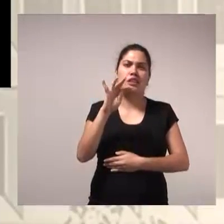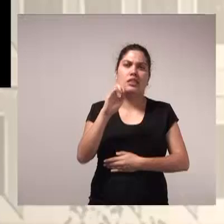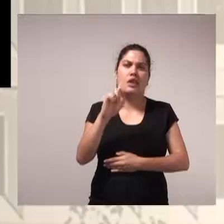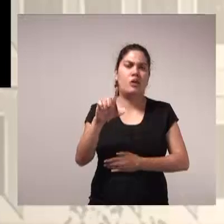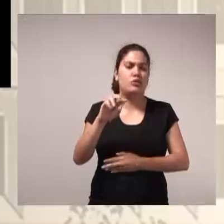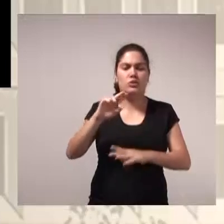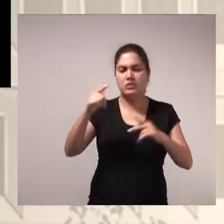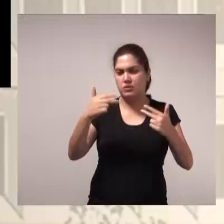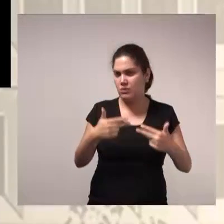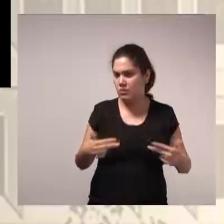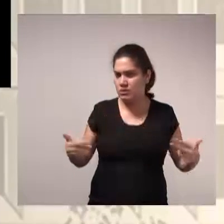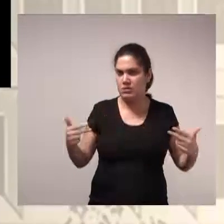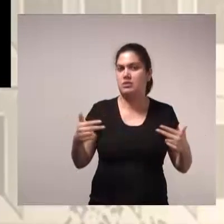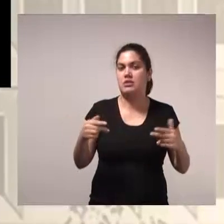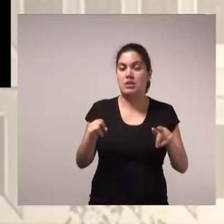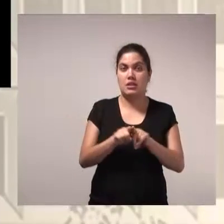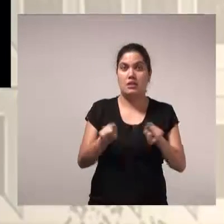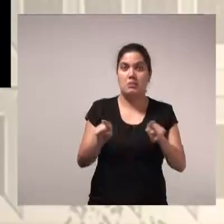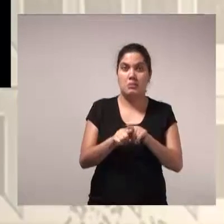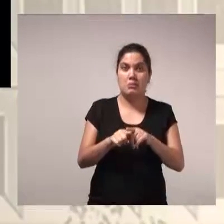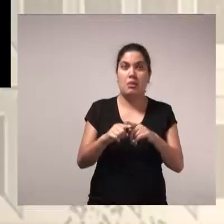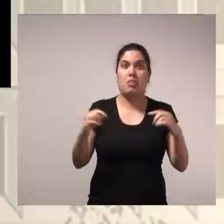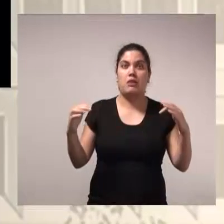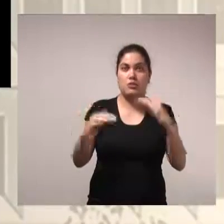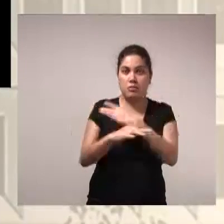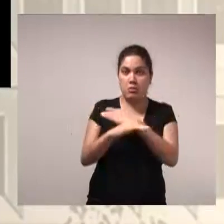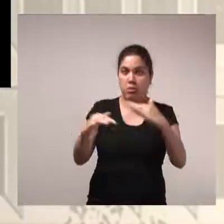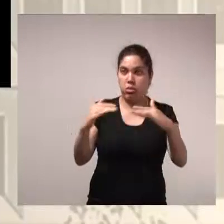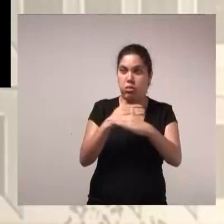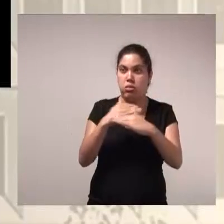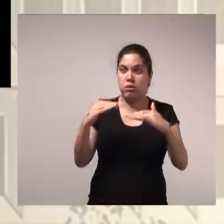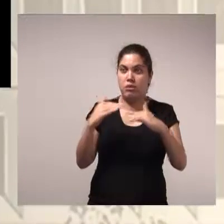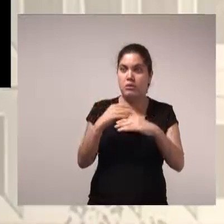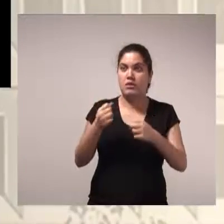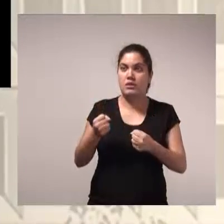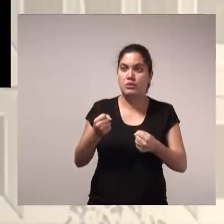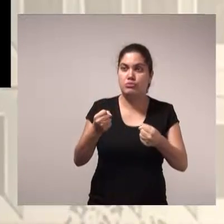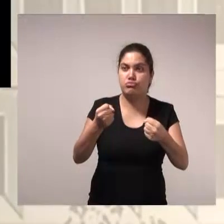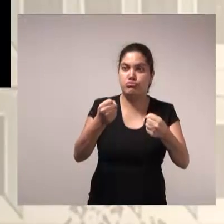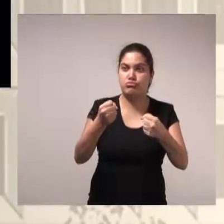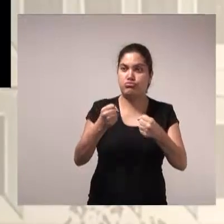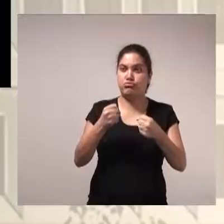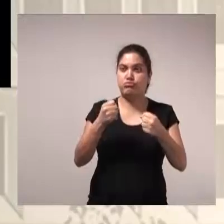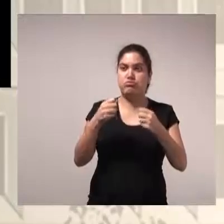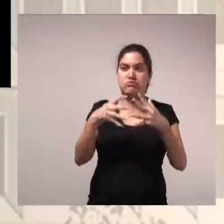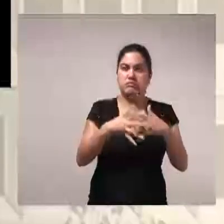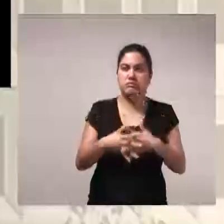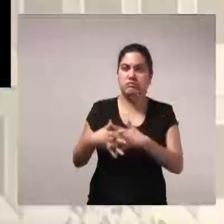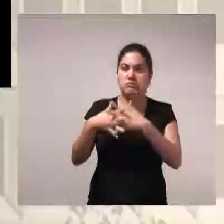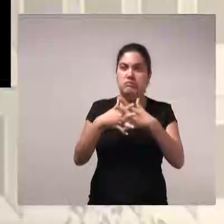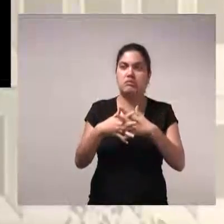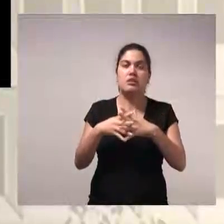né? Transportes para trazer esse tijolo da olaria para o local e etc.